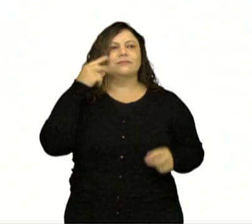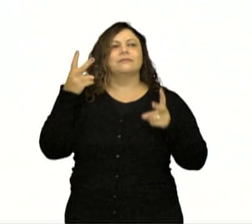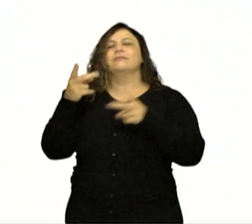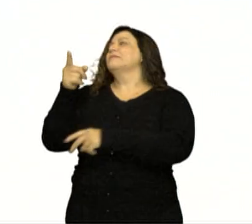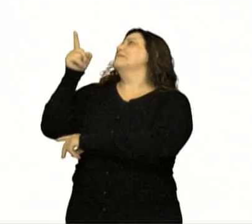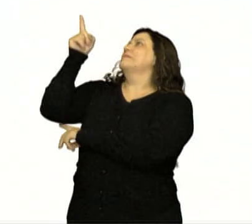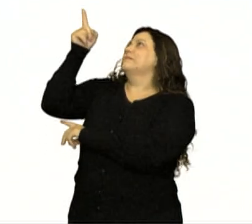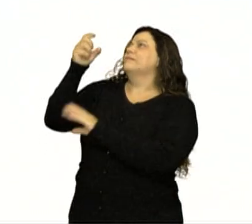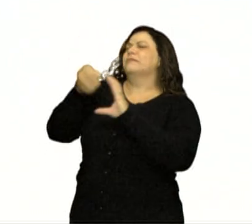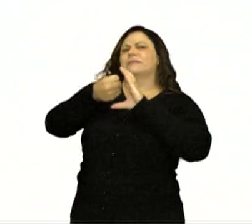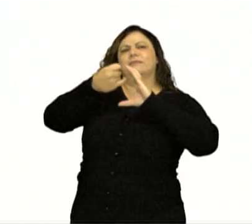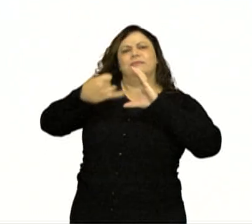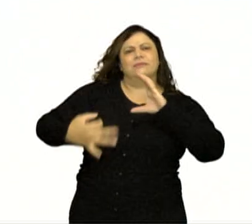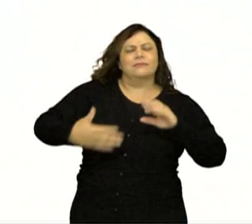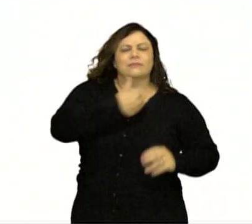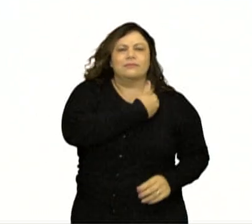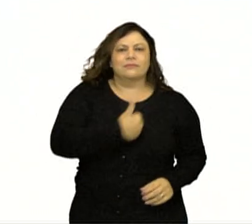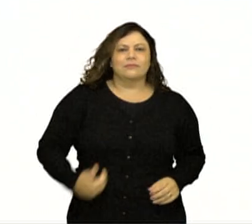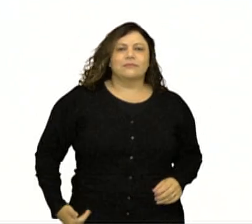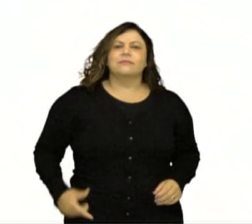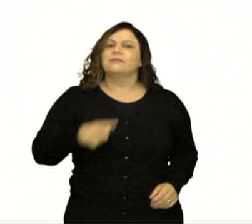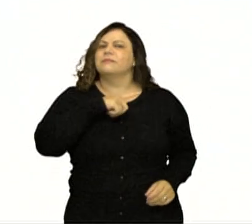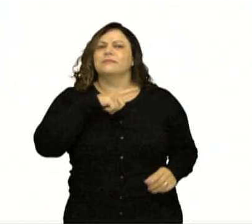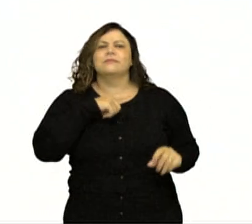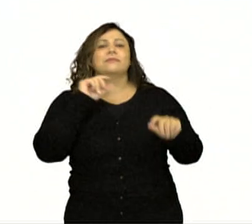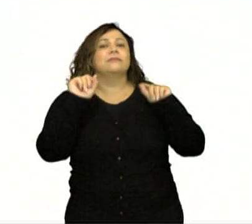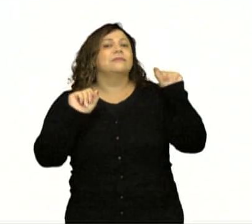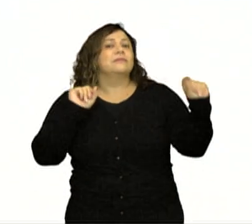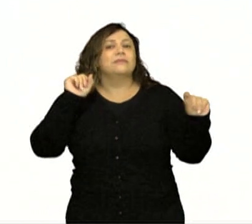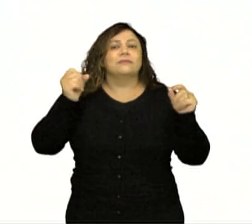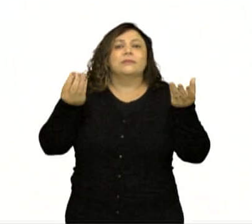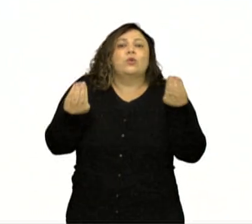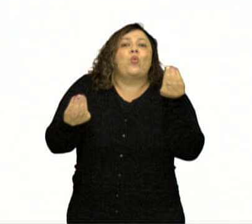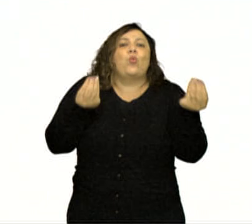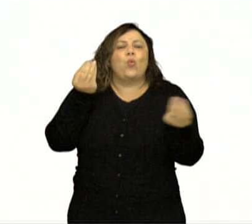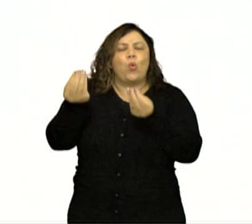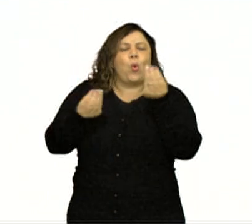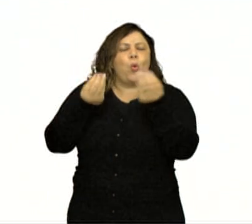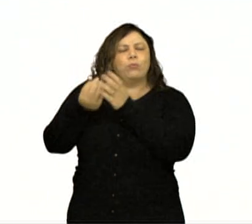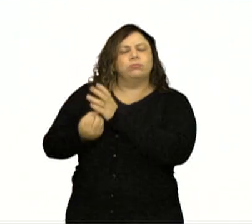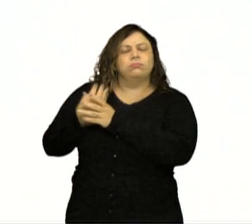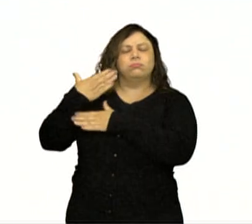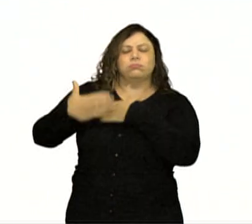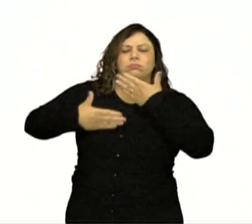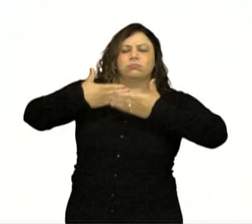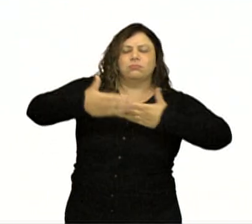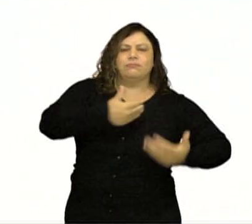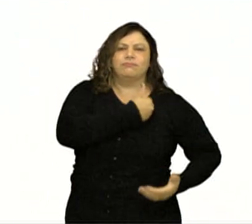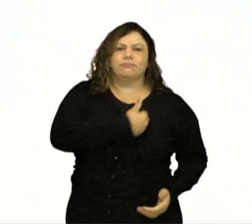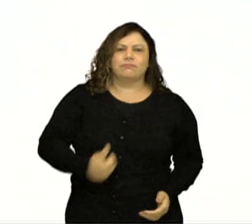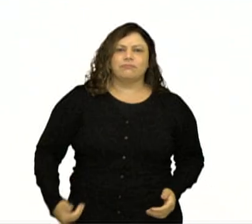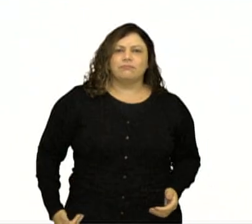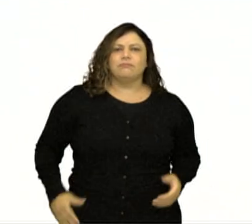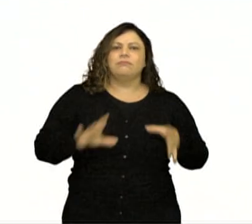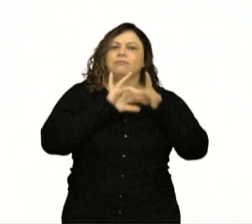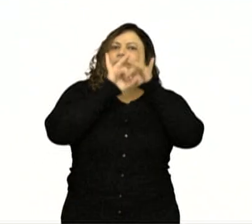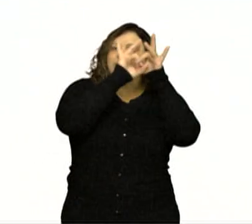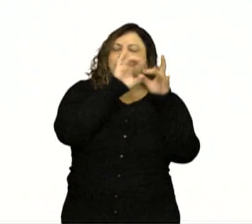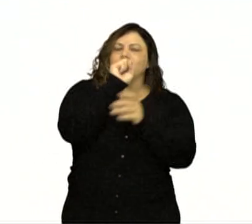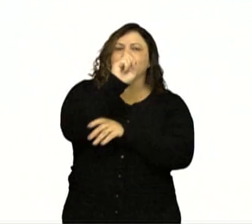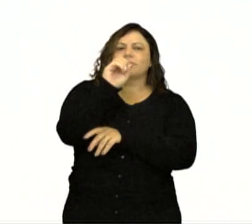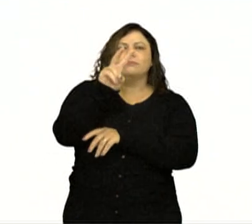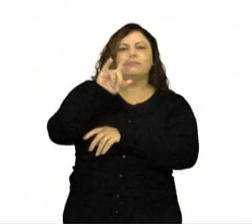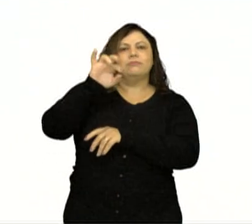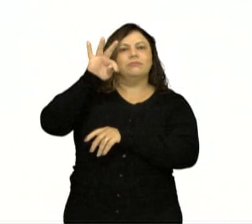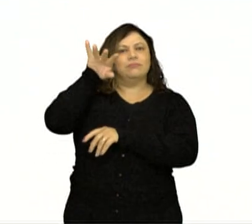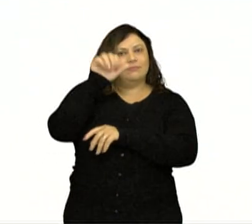Que características o governo dele teve? Como foi o governo de Joseph Stalin na União Soviética?